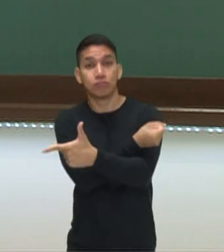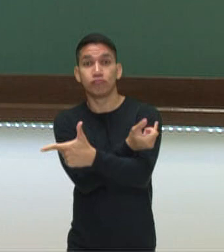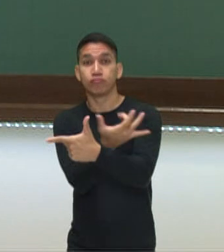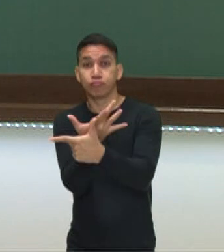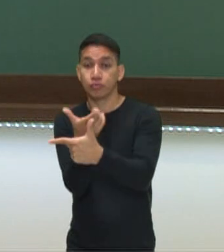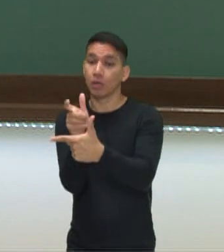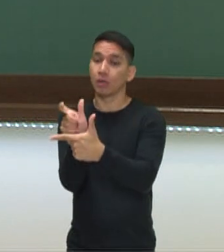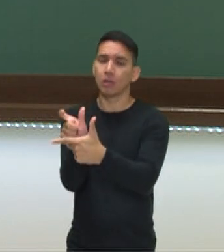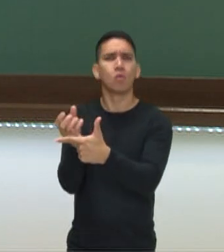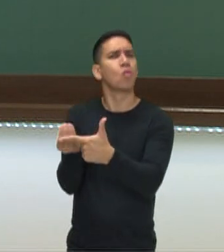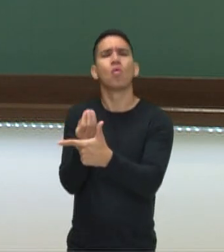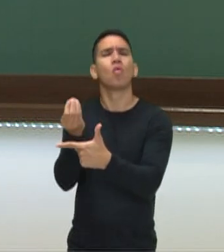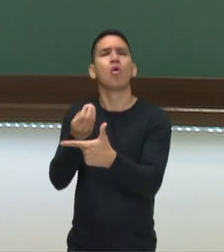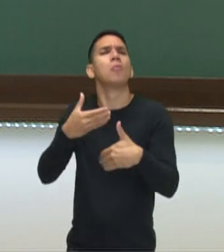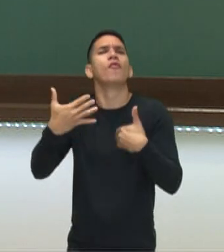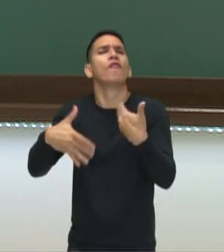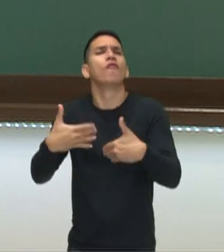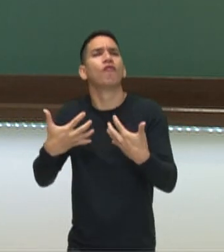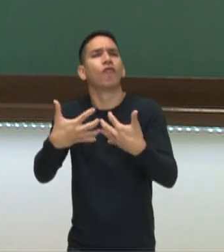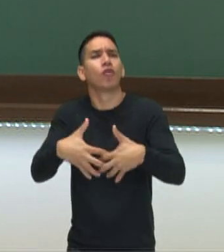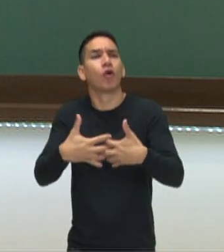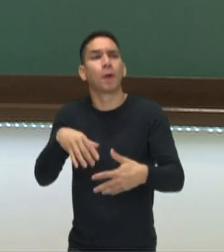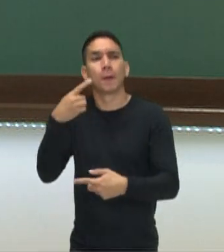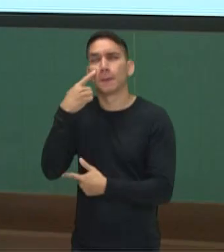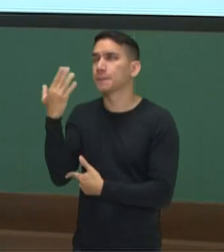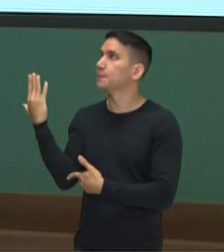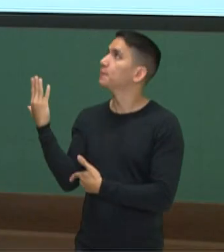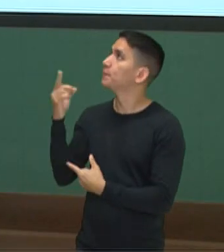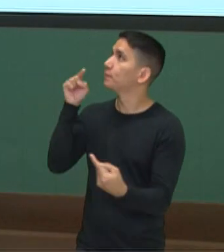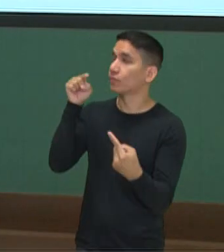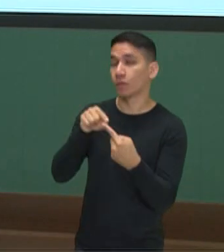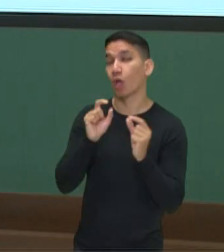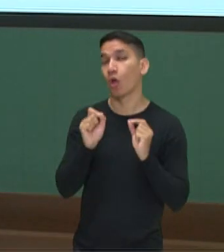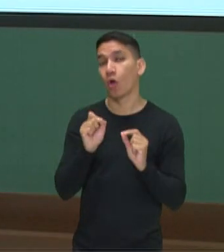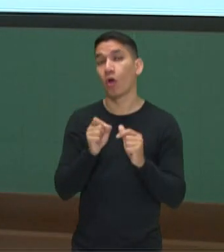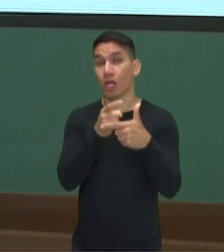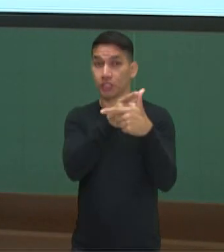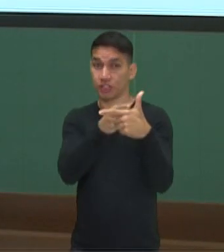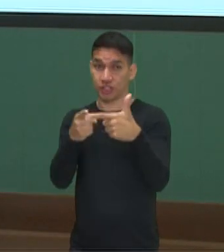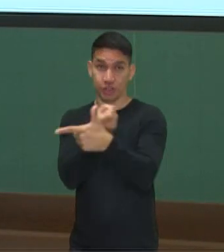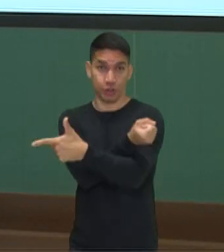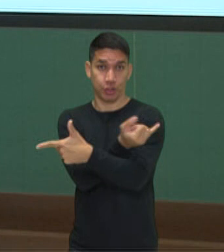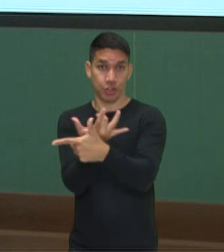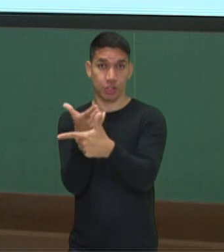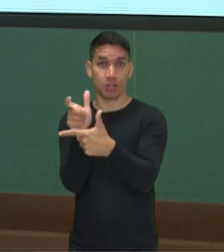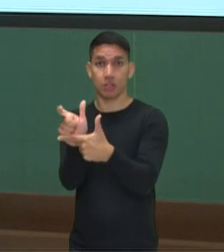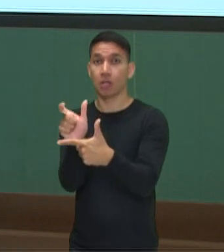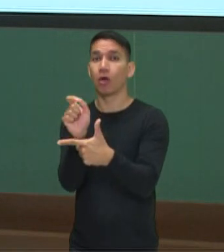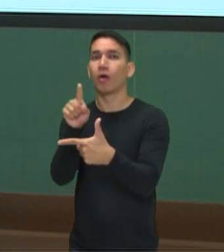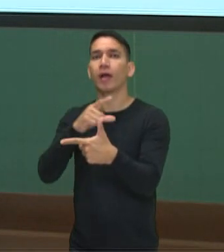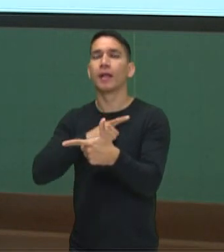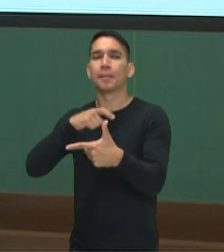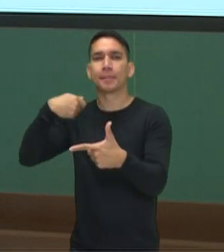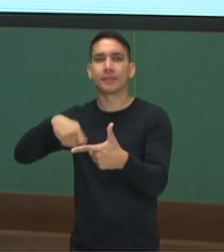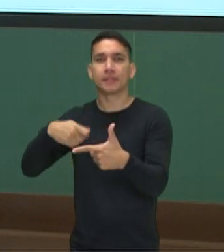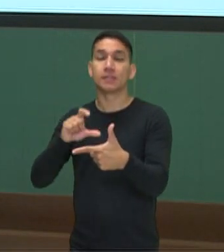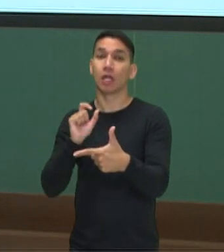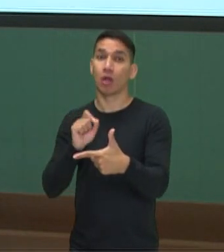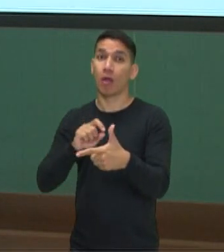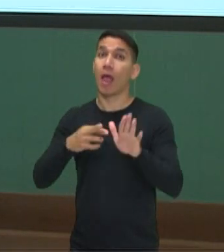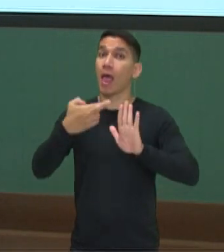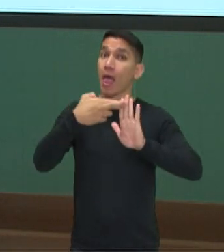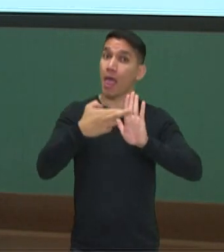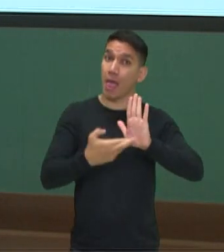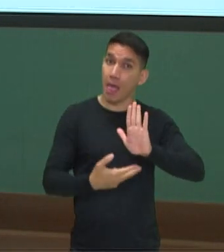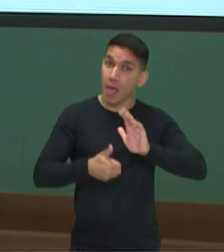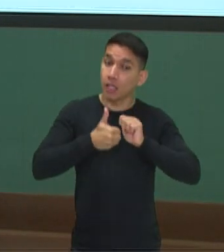monômios. Como é que isso vai acontecer? Veja lá. Na divisão de um polinômio por monômio, eu tenho que ter uma